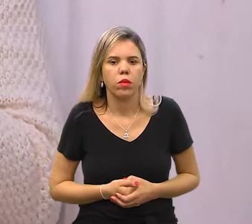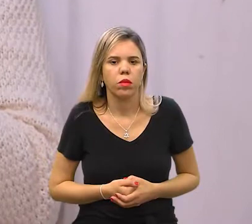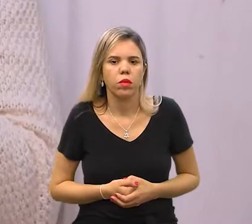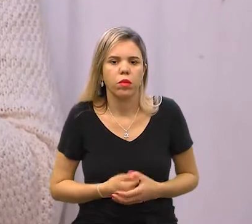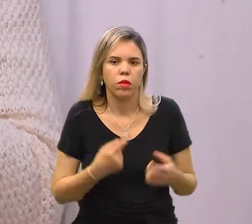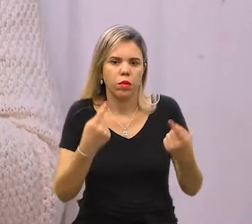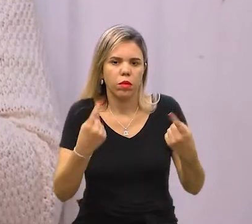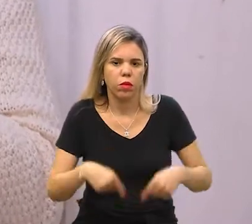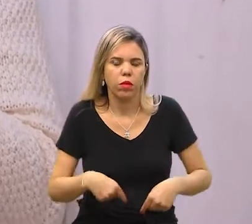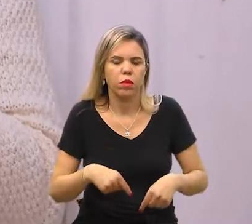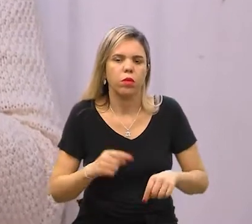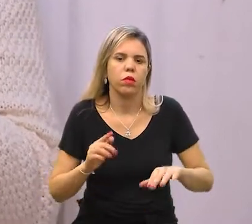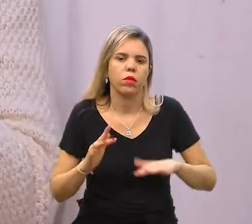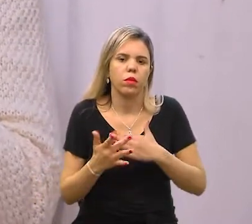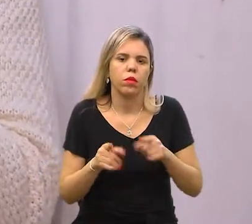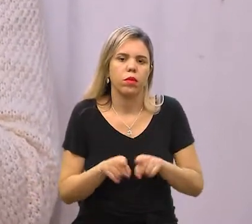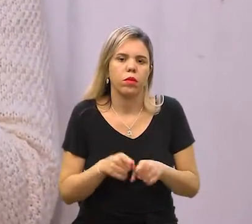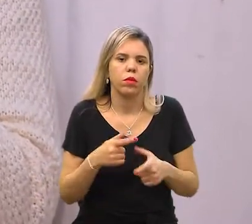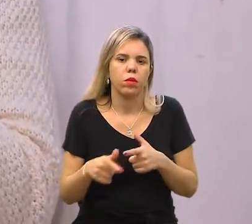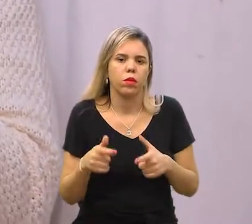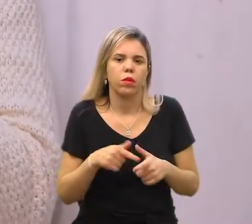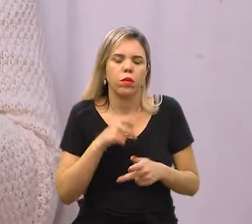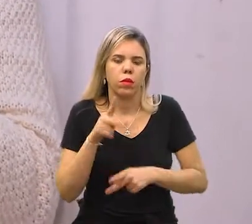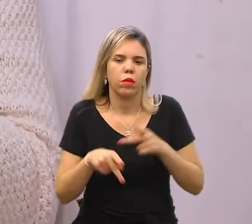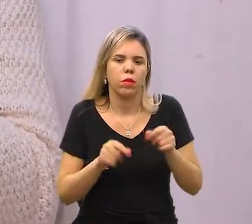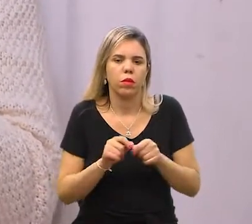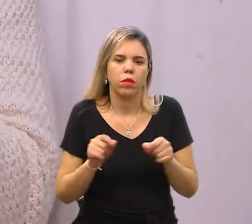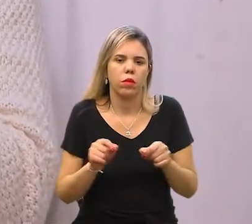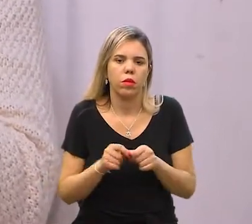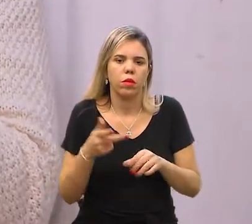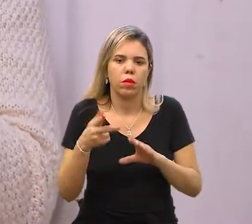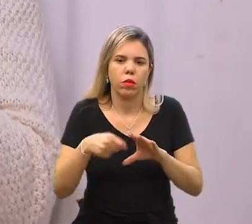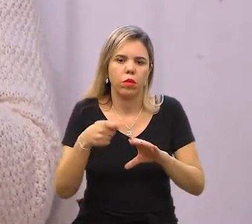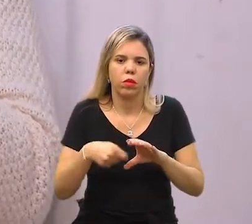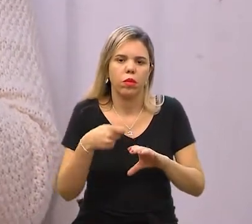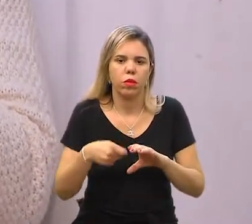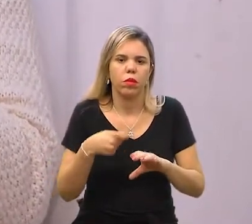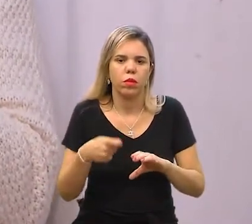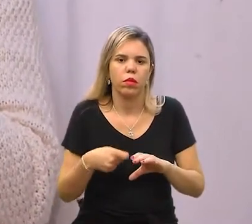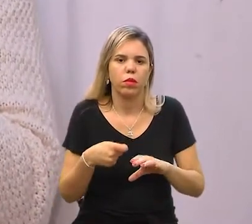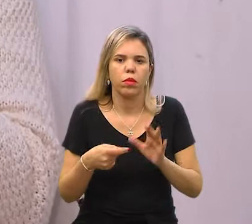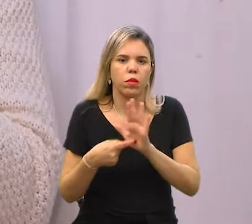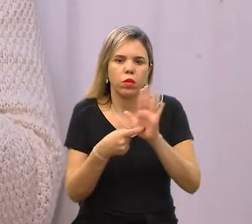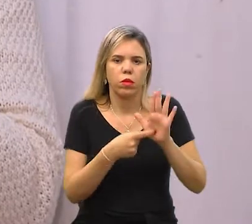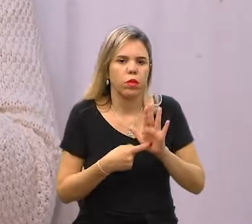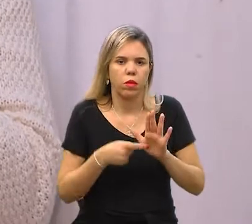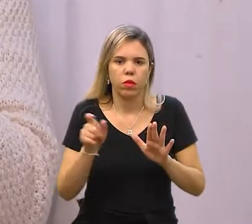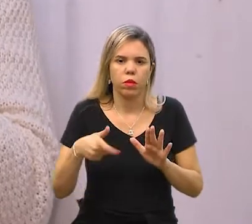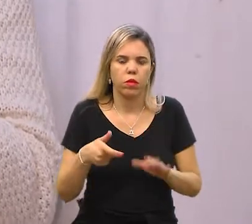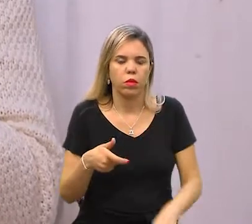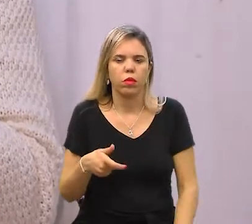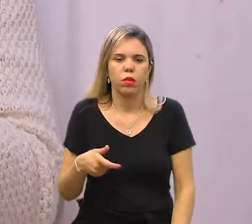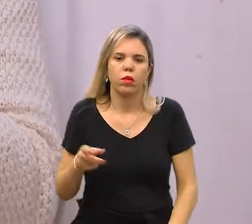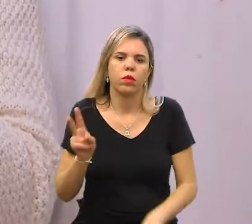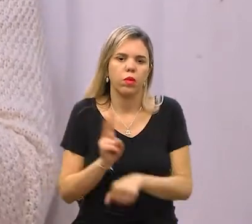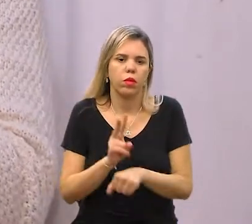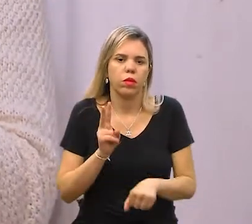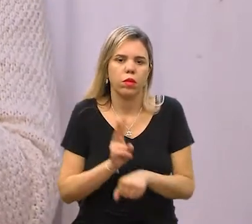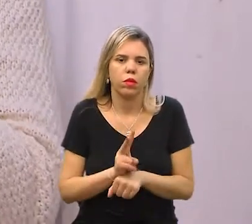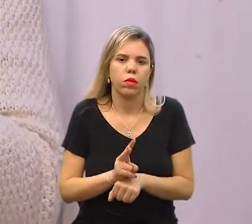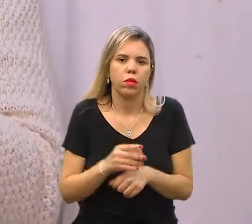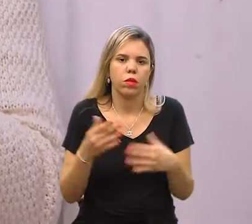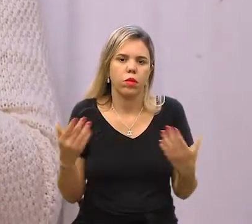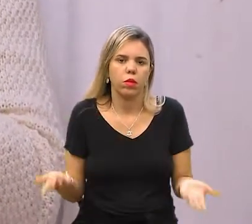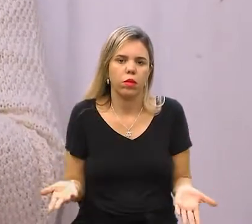contra nas redes sociais, porque às vezes as pessoas fazem uma filmagem, um story e acabam mostrando o cartão. Então, proteja. E